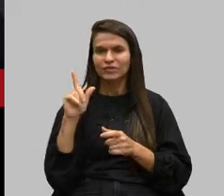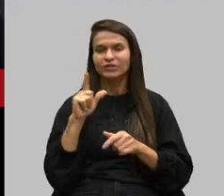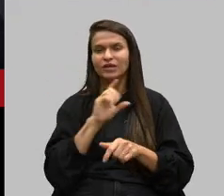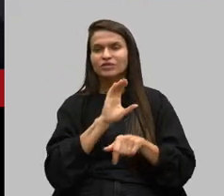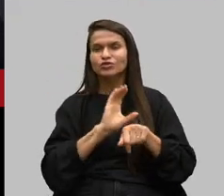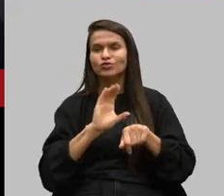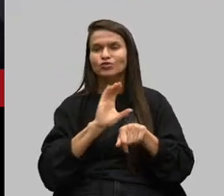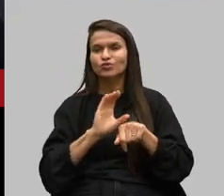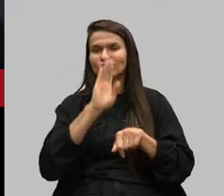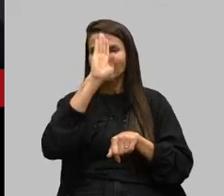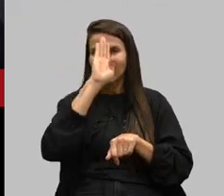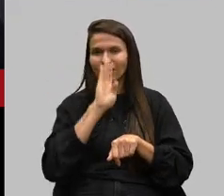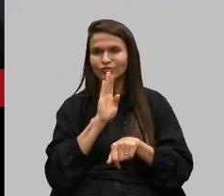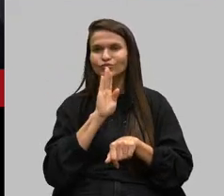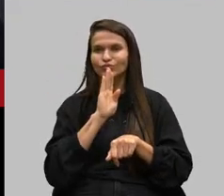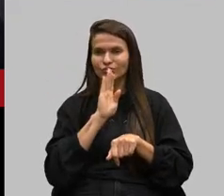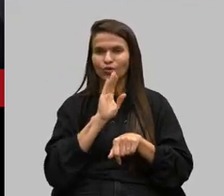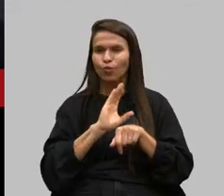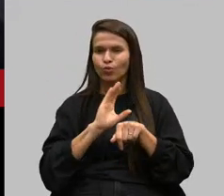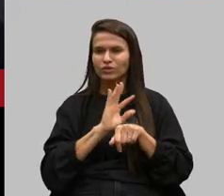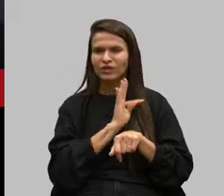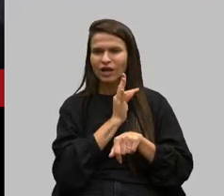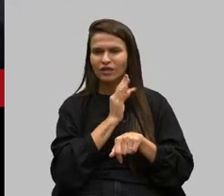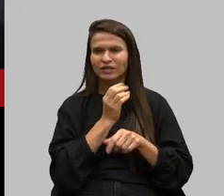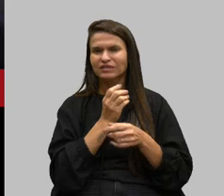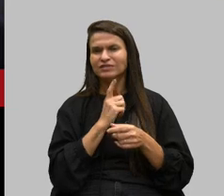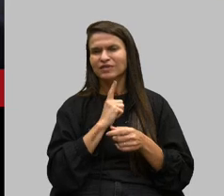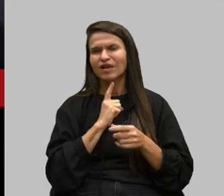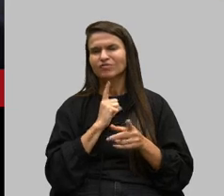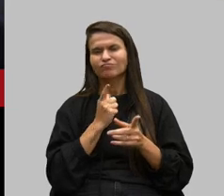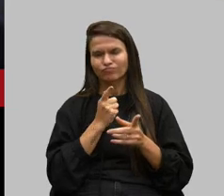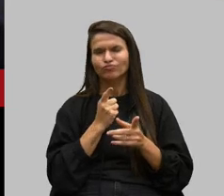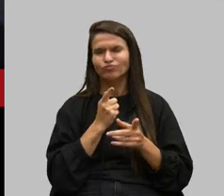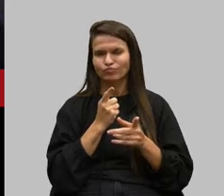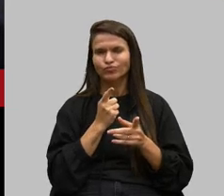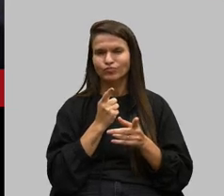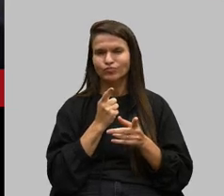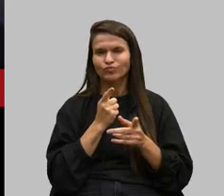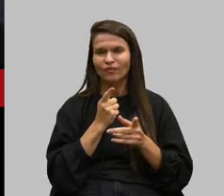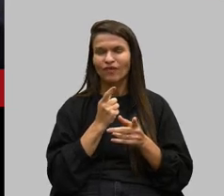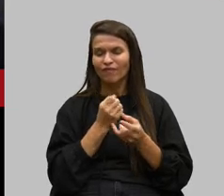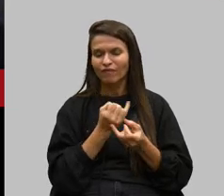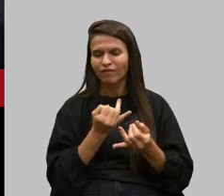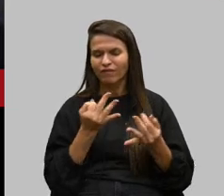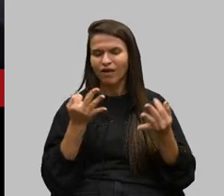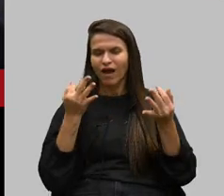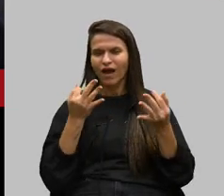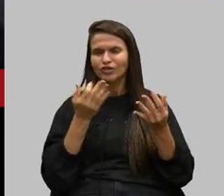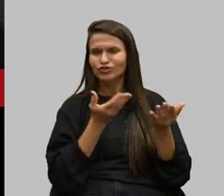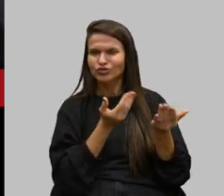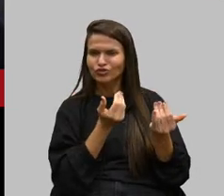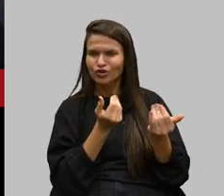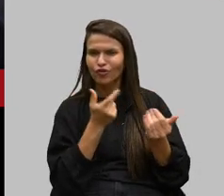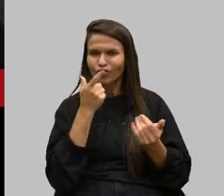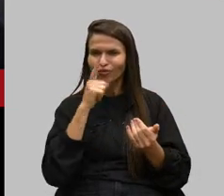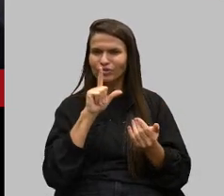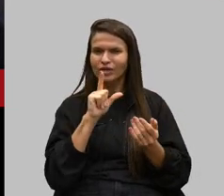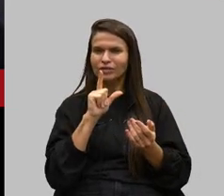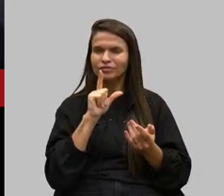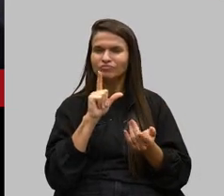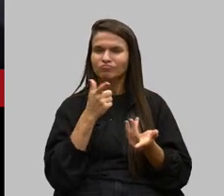abordaram milhares de jovens e já os prepararam para o o